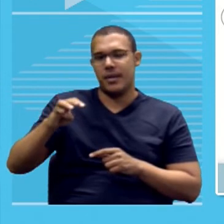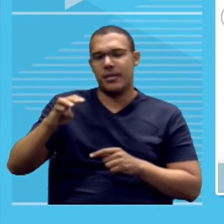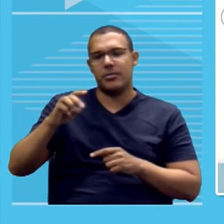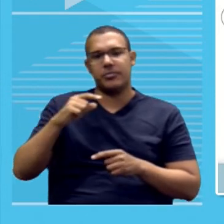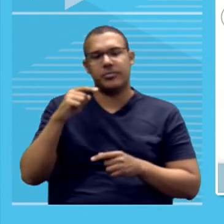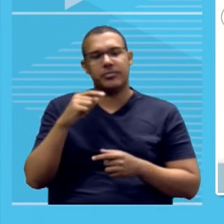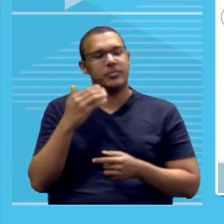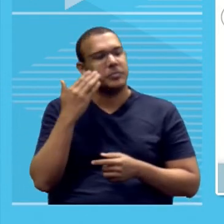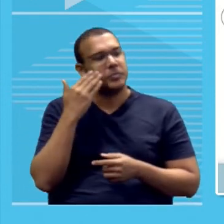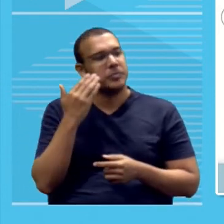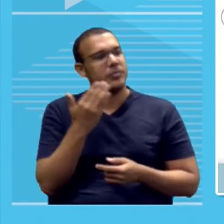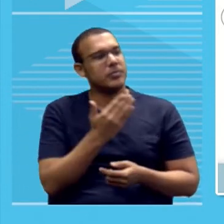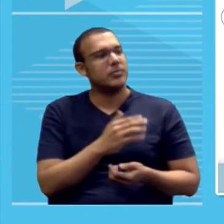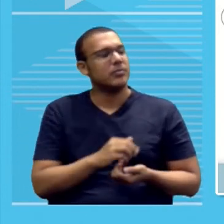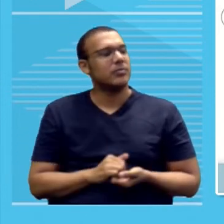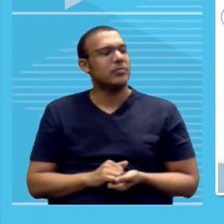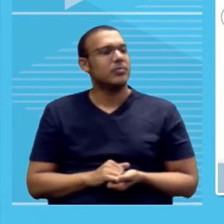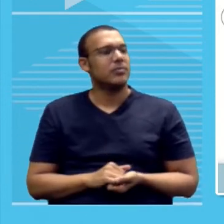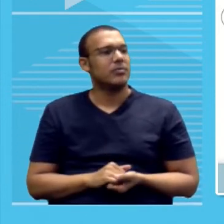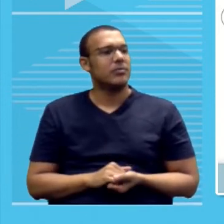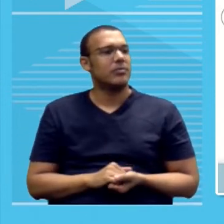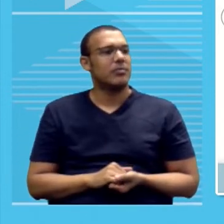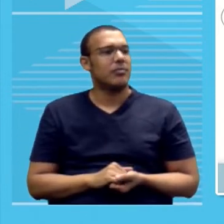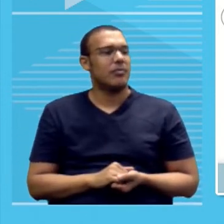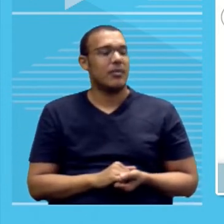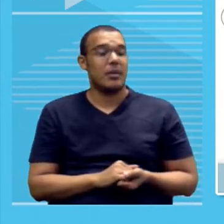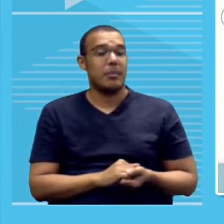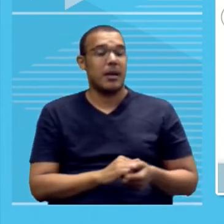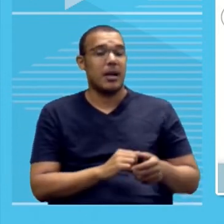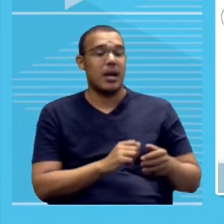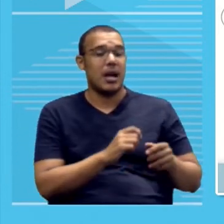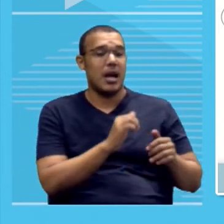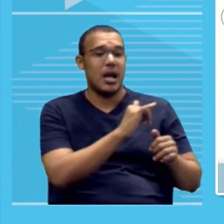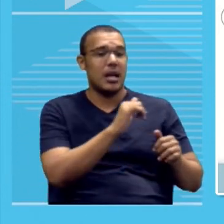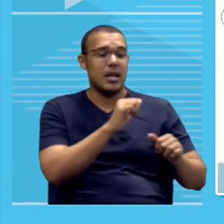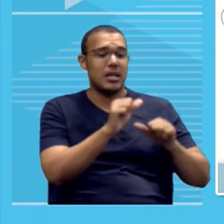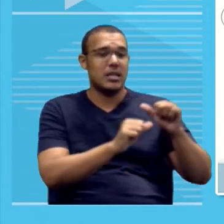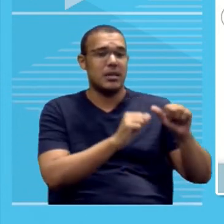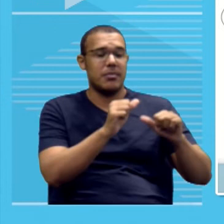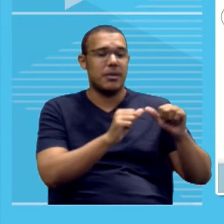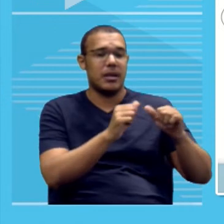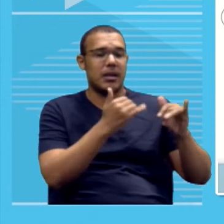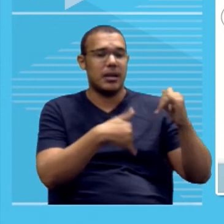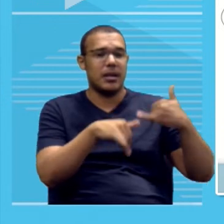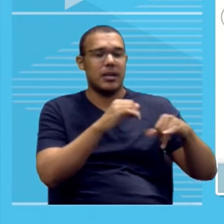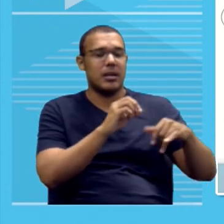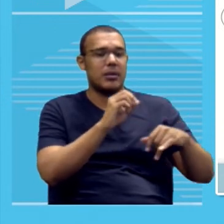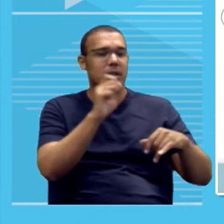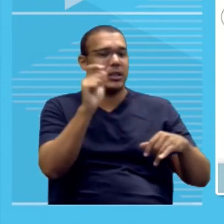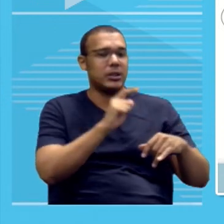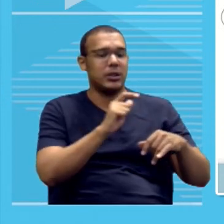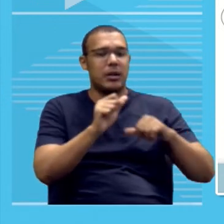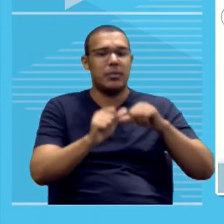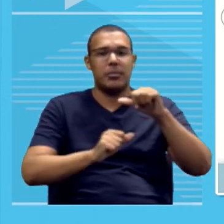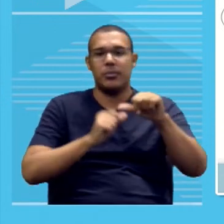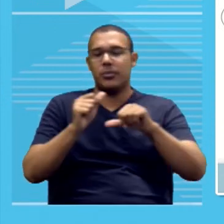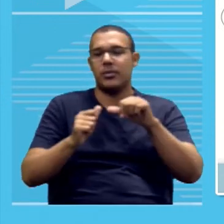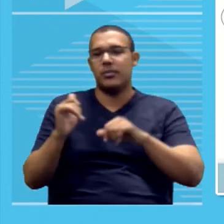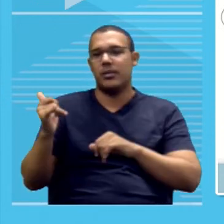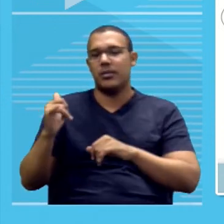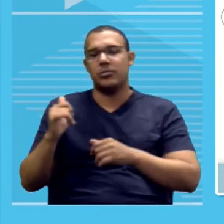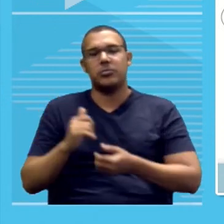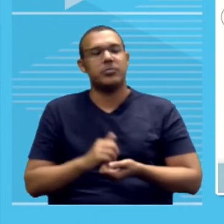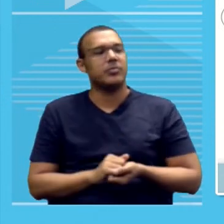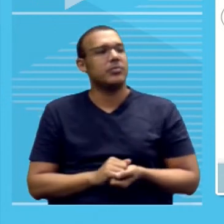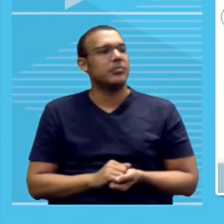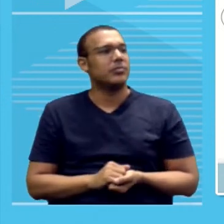elétricos são dispositivos que convertem energia mecânica, química ou até mesmo solar em energia elétrica. Então, um gerador